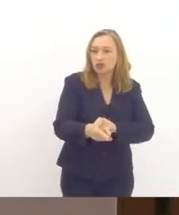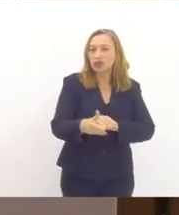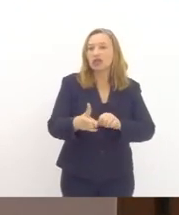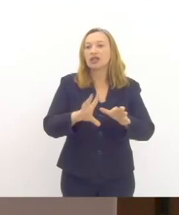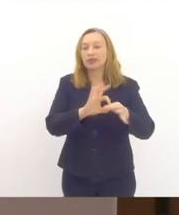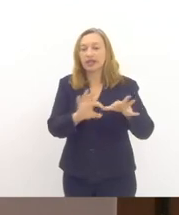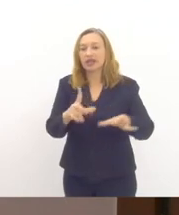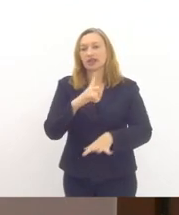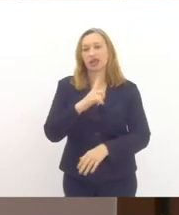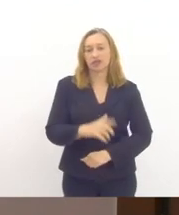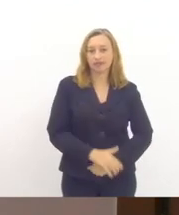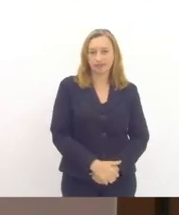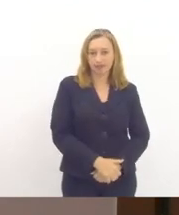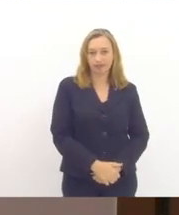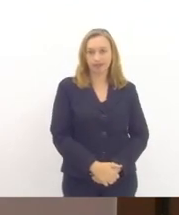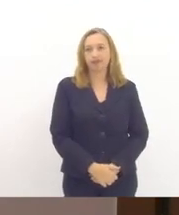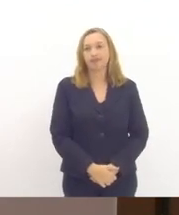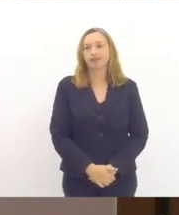garantido.